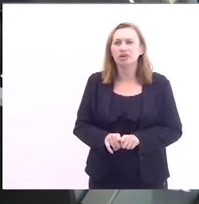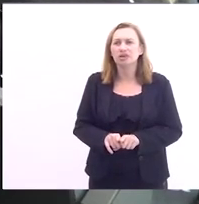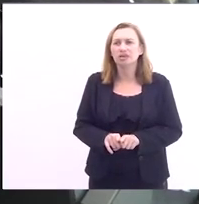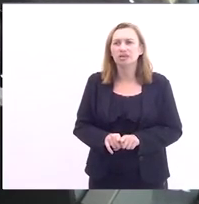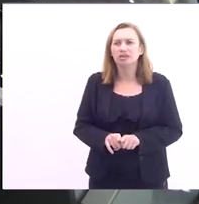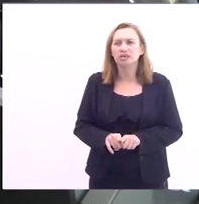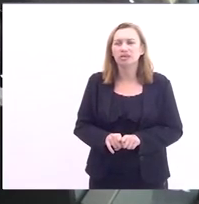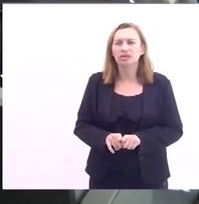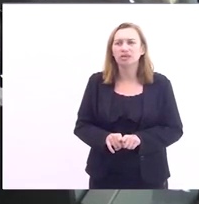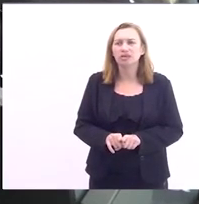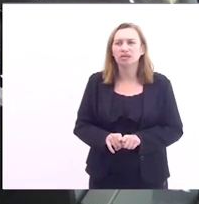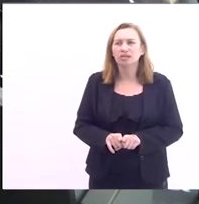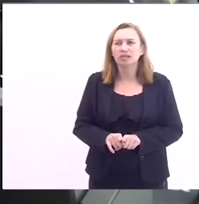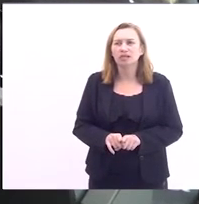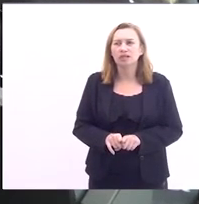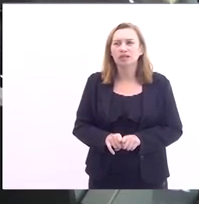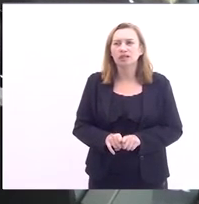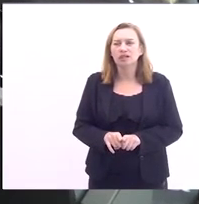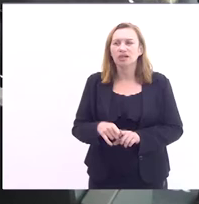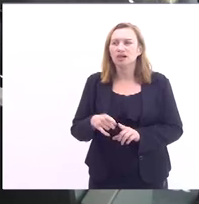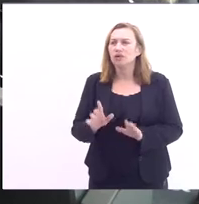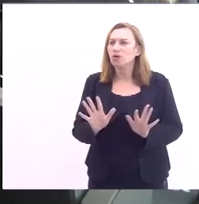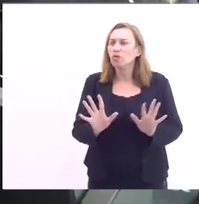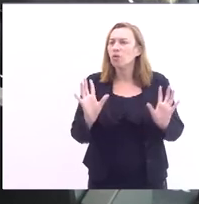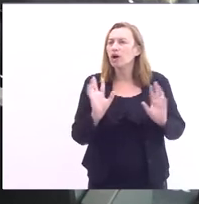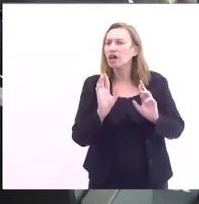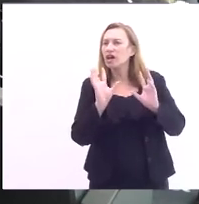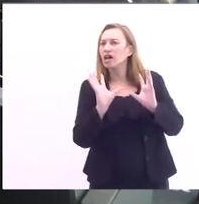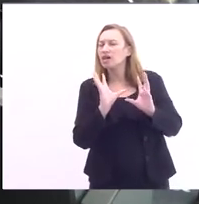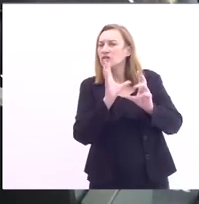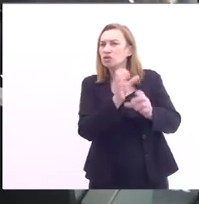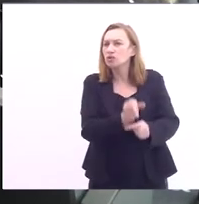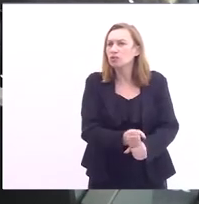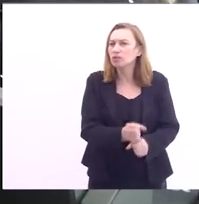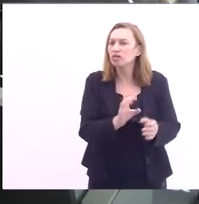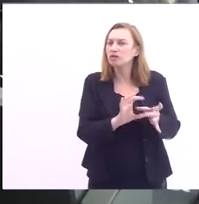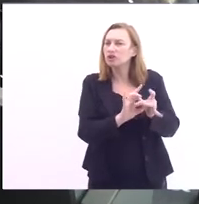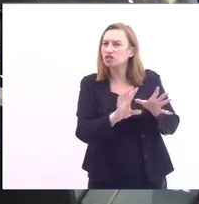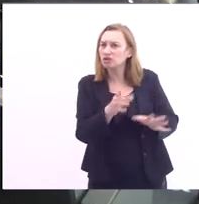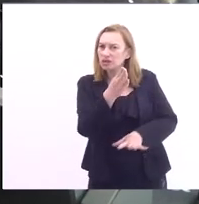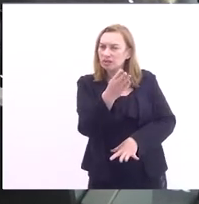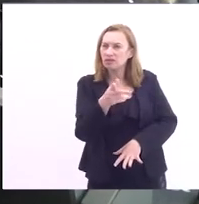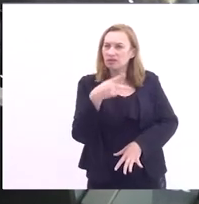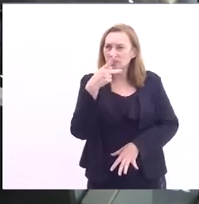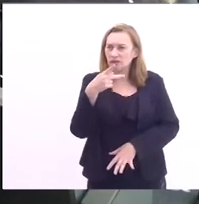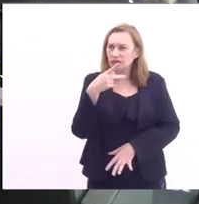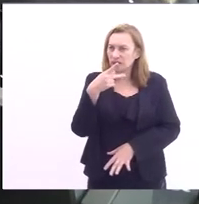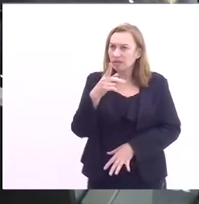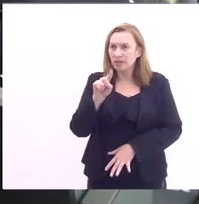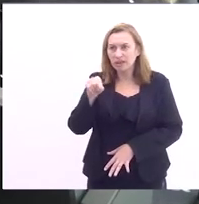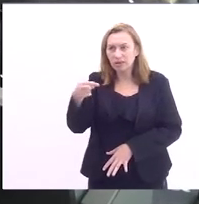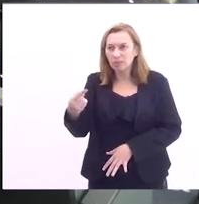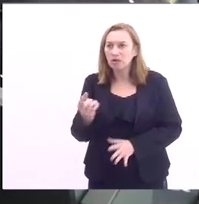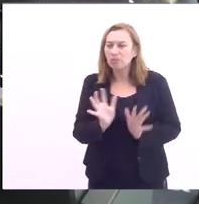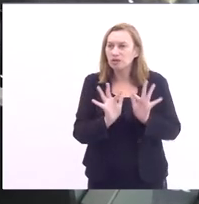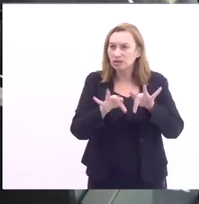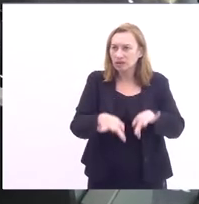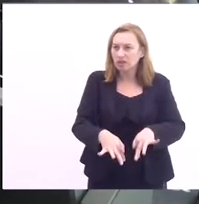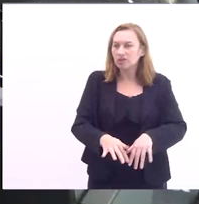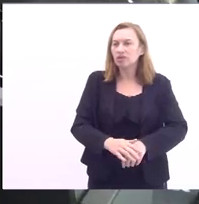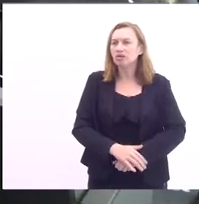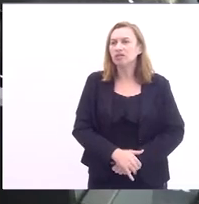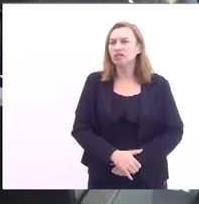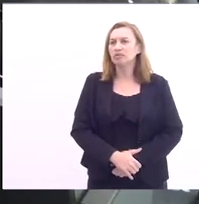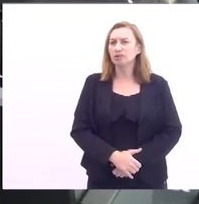a réplica simplificada do. Então vou lhe passar a palavra, para que depois eu possa encerrar a nossa audiência